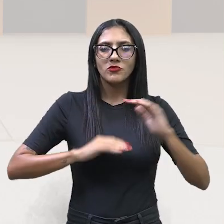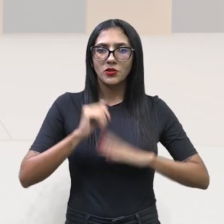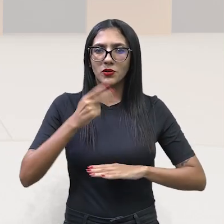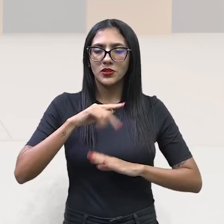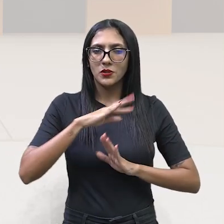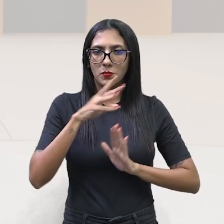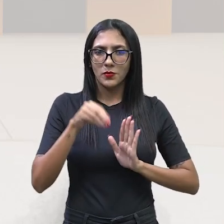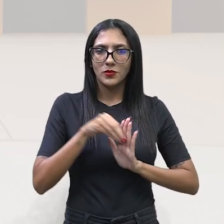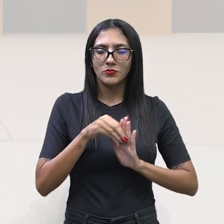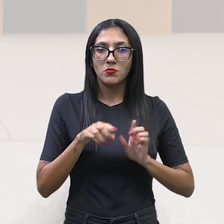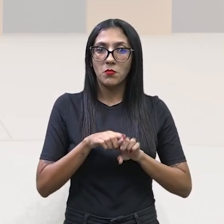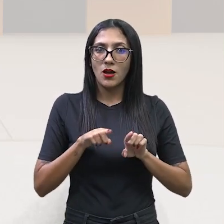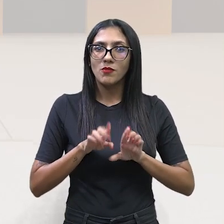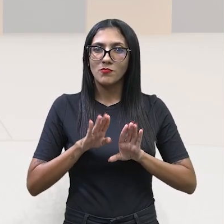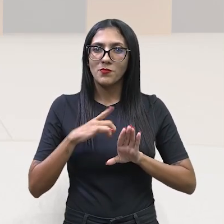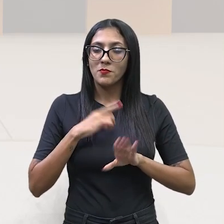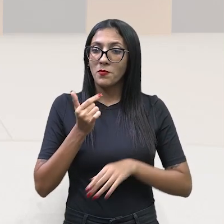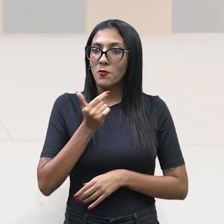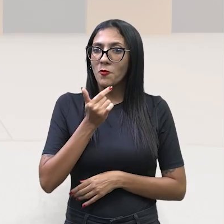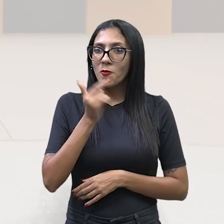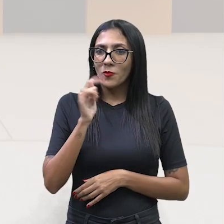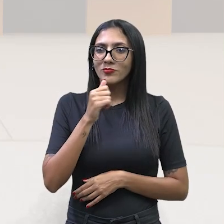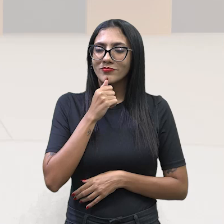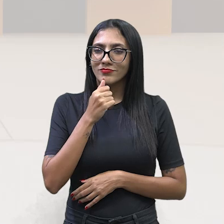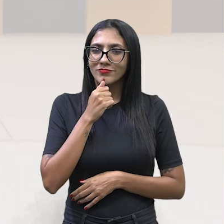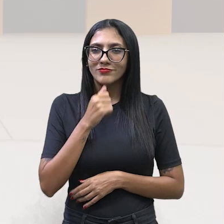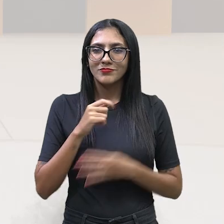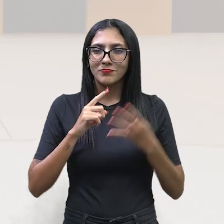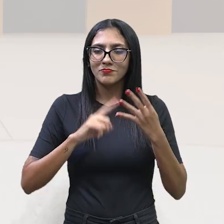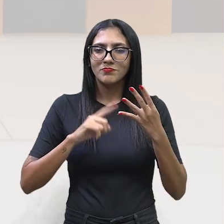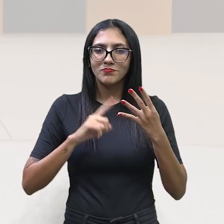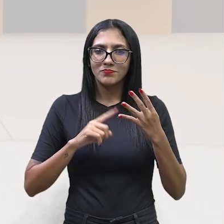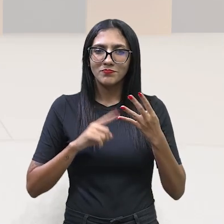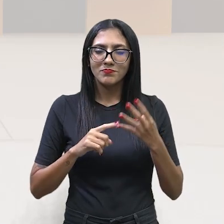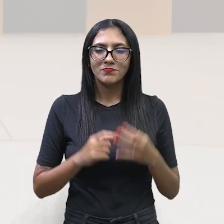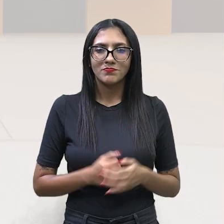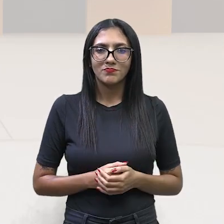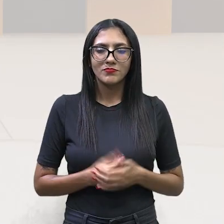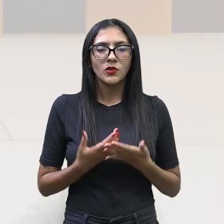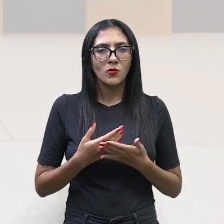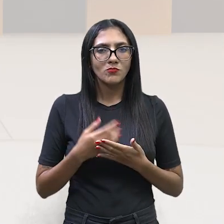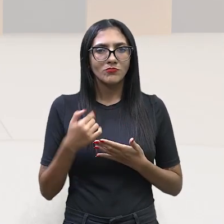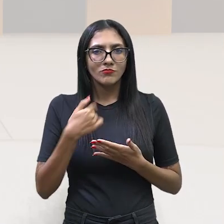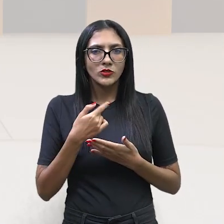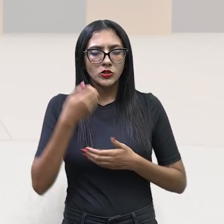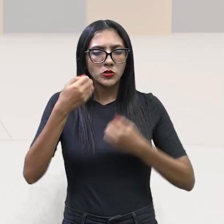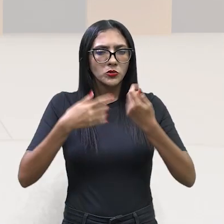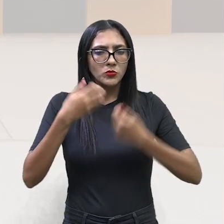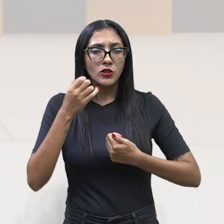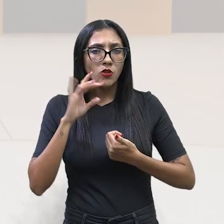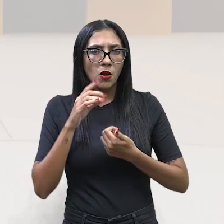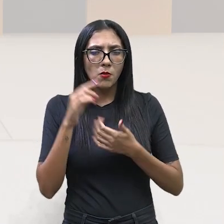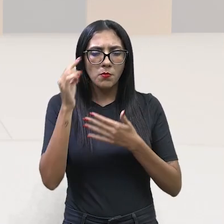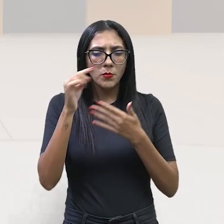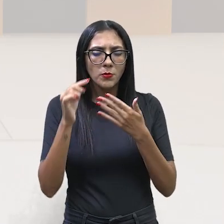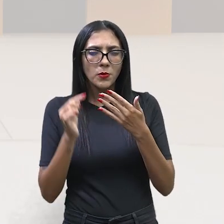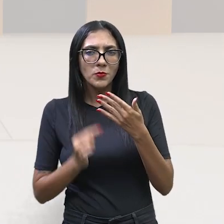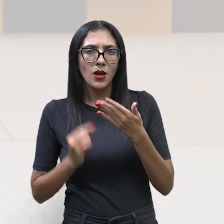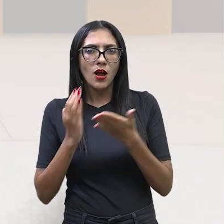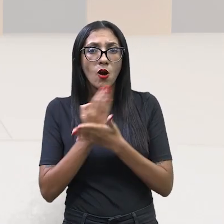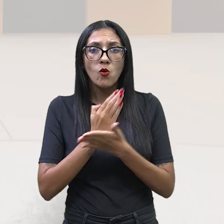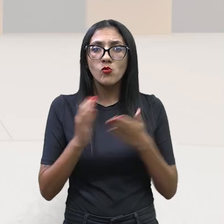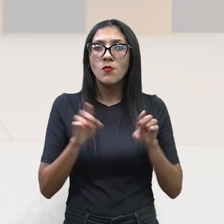tem outra também, ou melhor, tem outras, mas nós estamos elencando aqui, né, professora? Elencando aqui algumas delas. É que tem